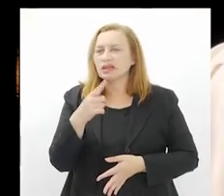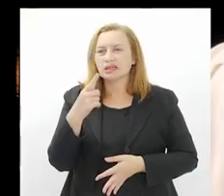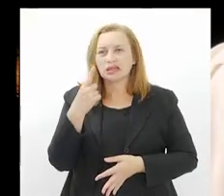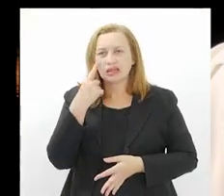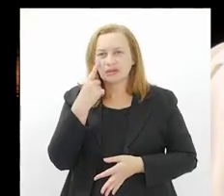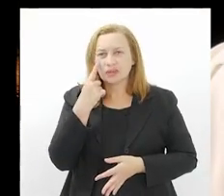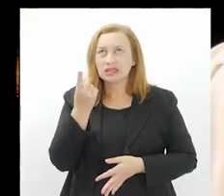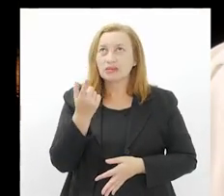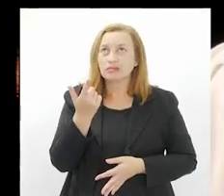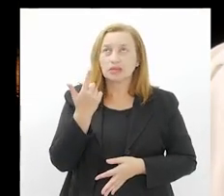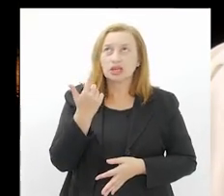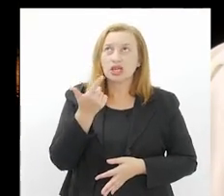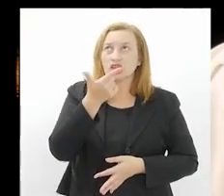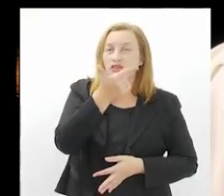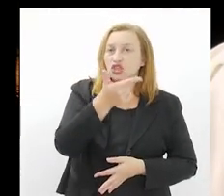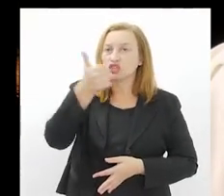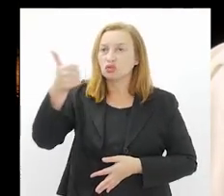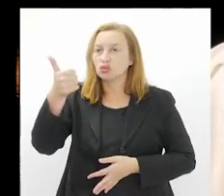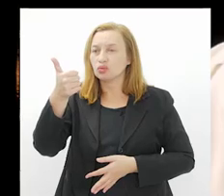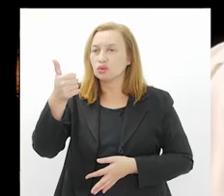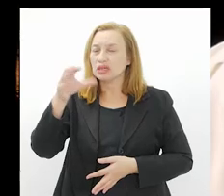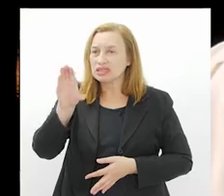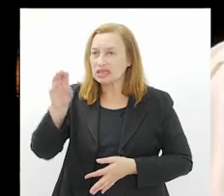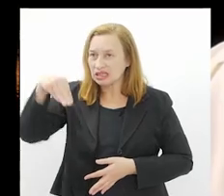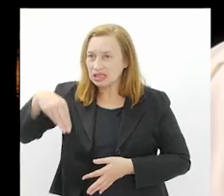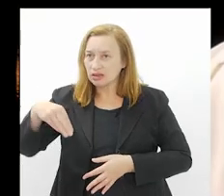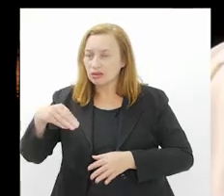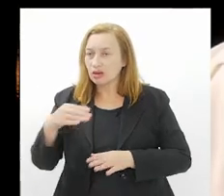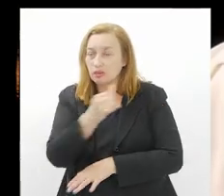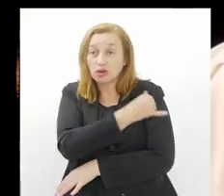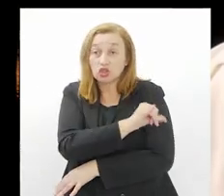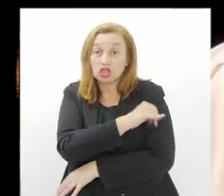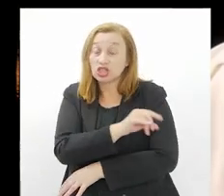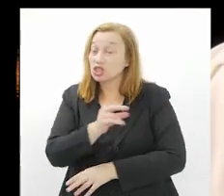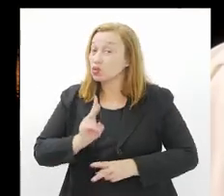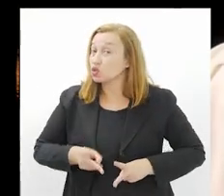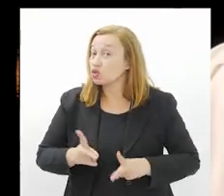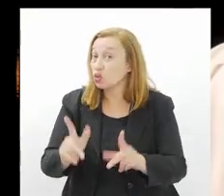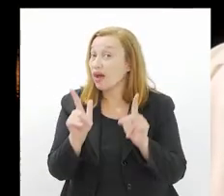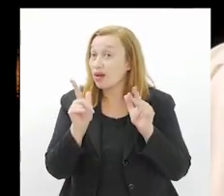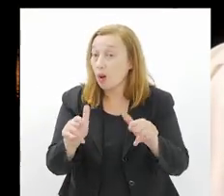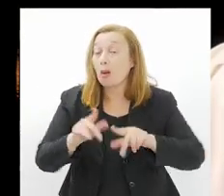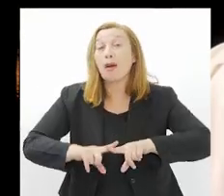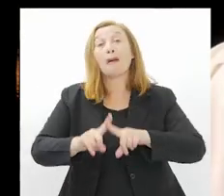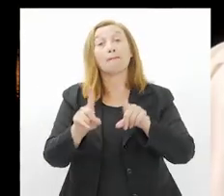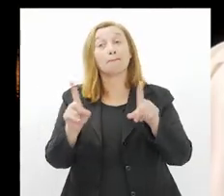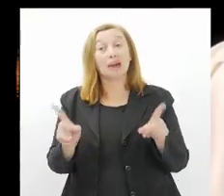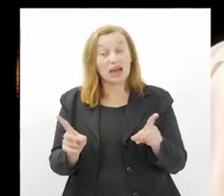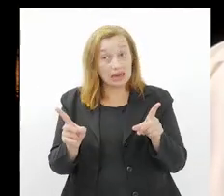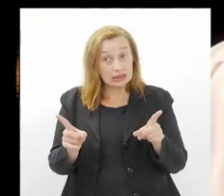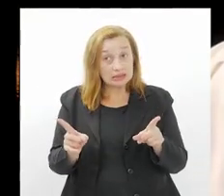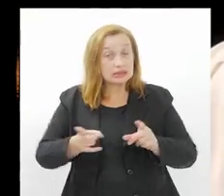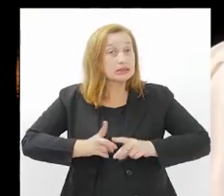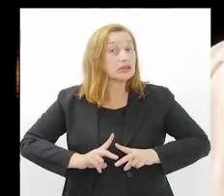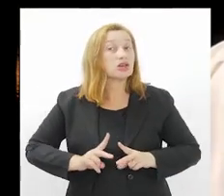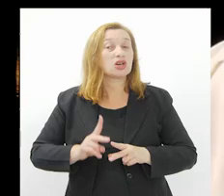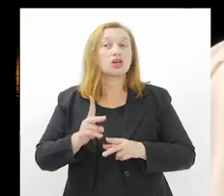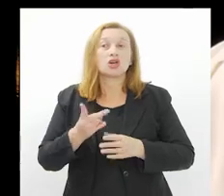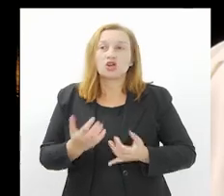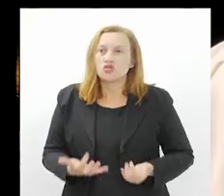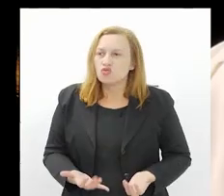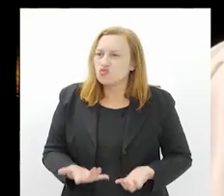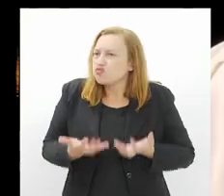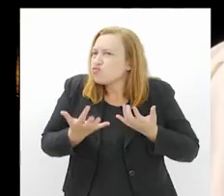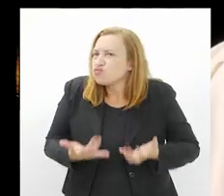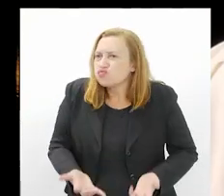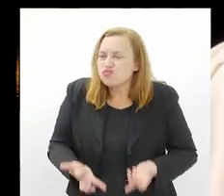Né? Porque essa previsão de 21 centímetros para o Rio de Janeiro é que se tudo continuar na mesma coisa...